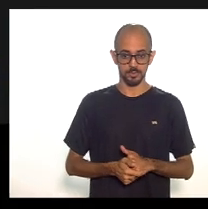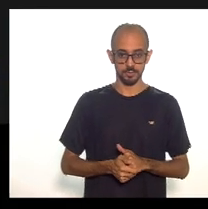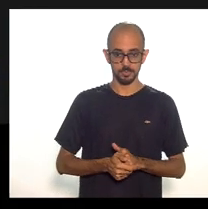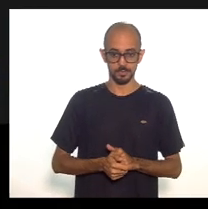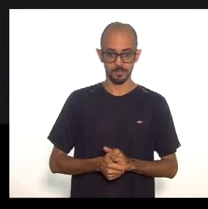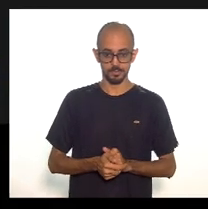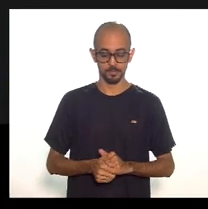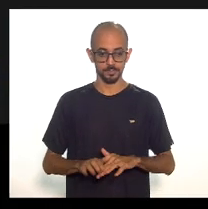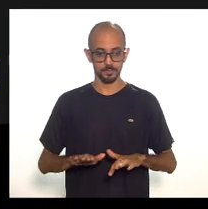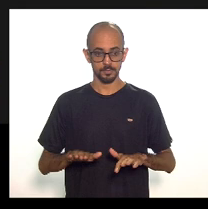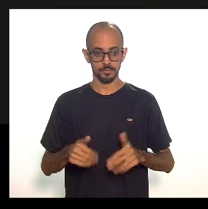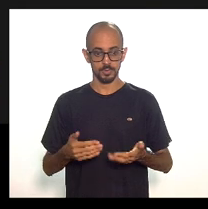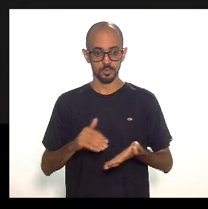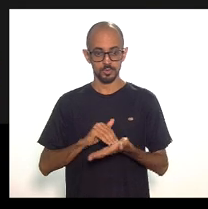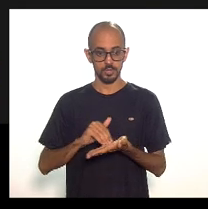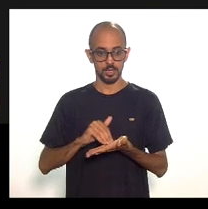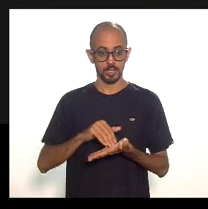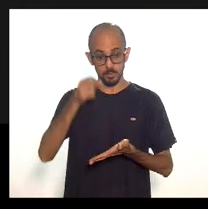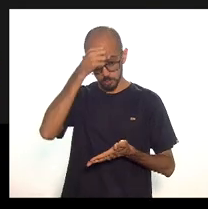Secretaria Municipal de Saúde.